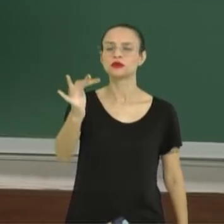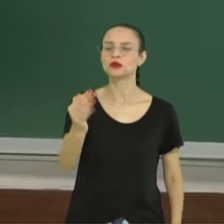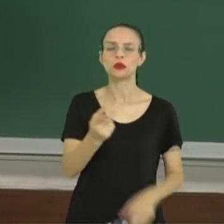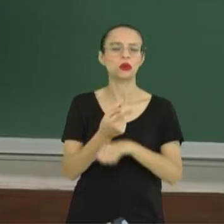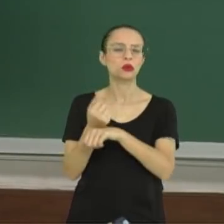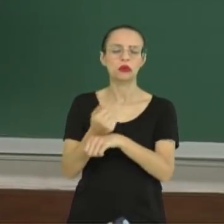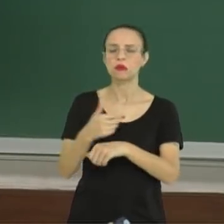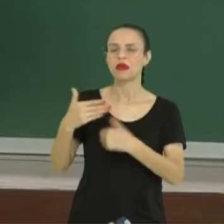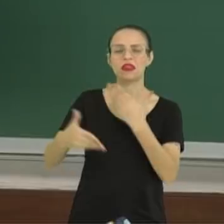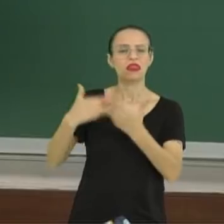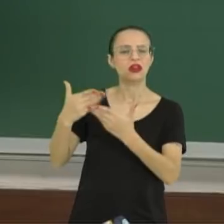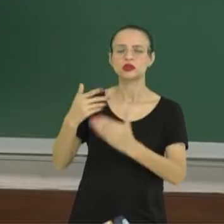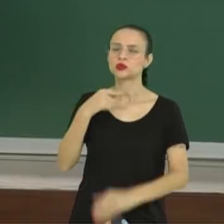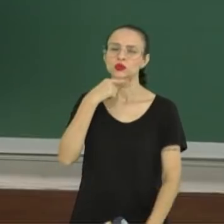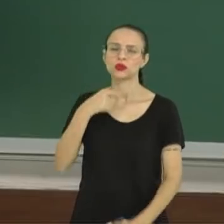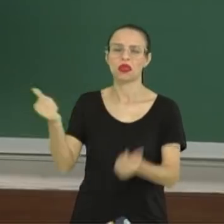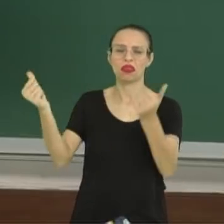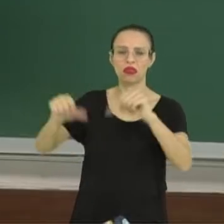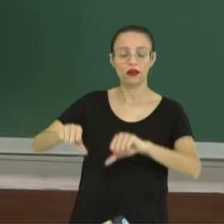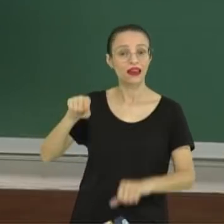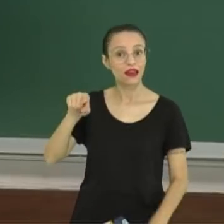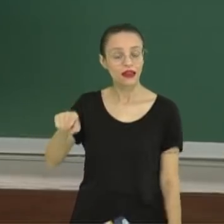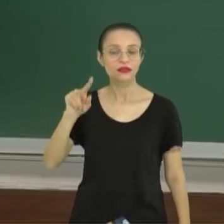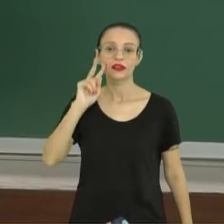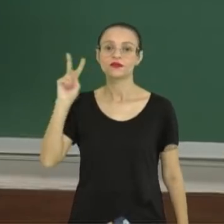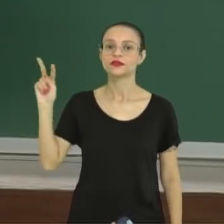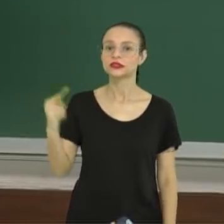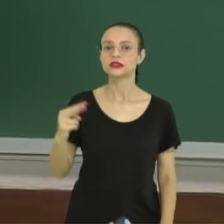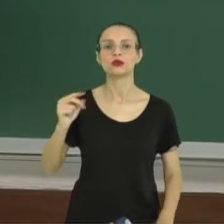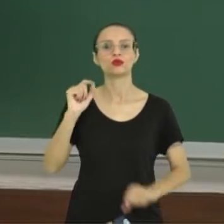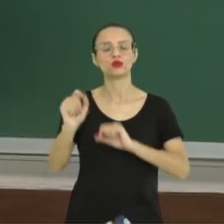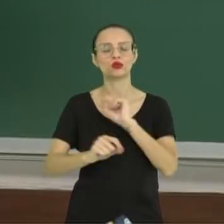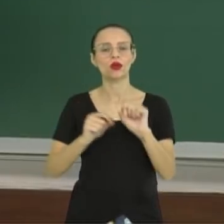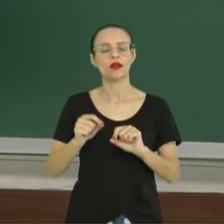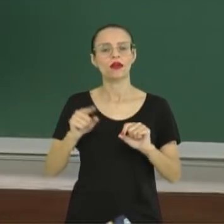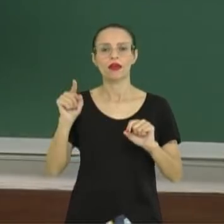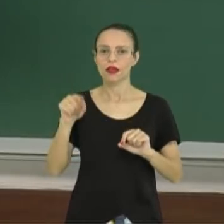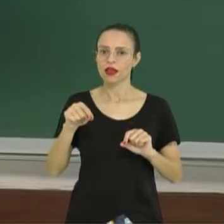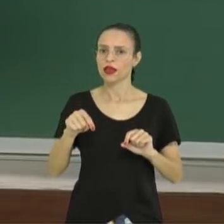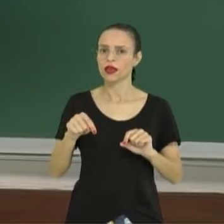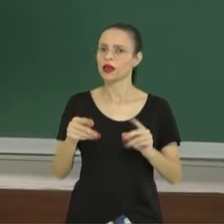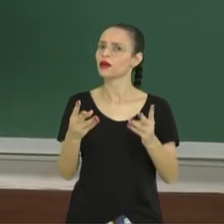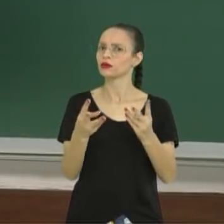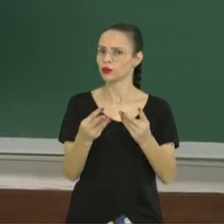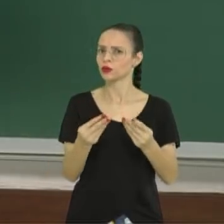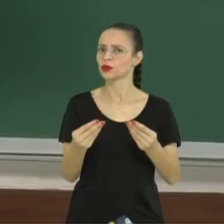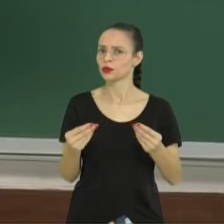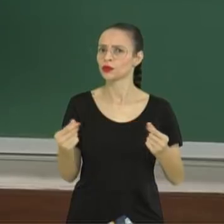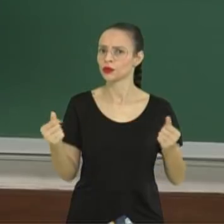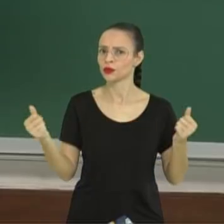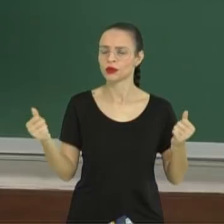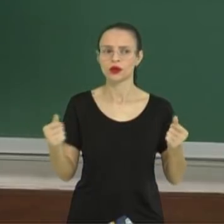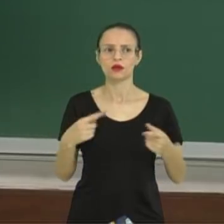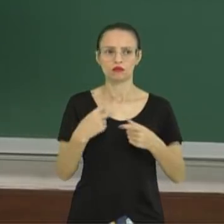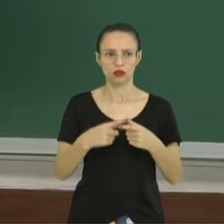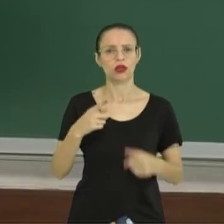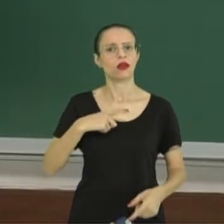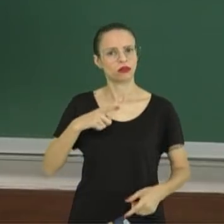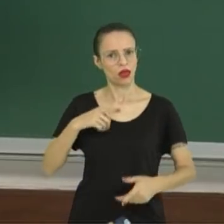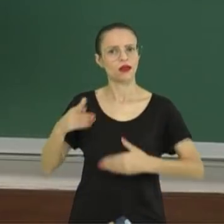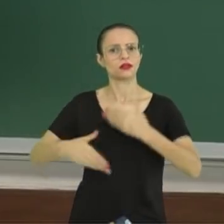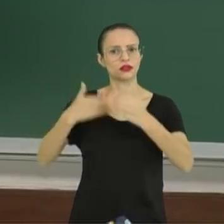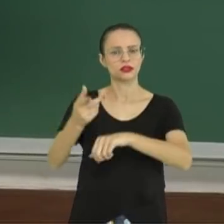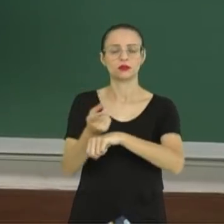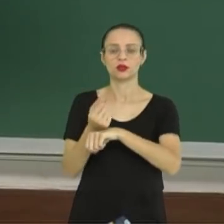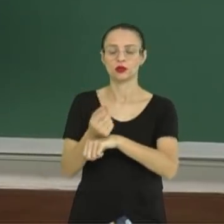econômico ou social, né? E essa visão vem se desfazendo, né? Aqui nós temos um crescimento econômico.